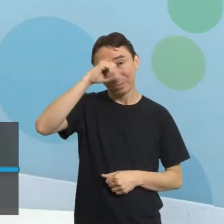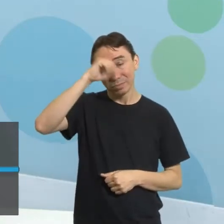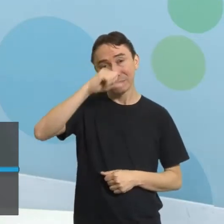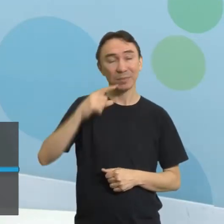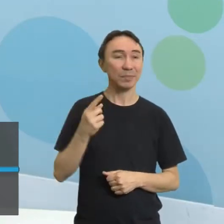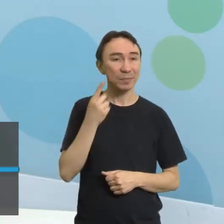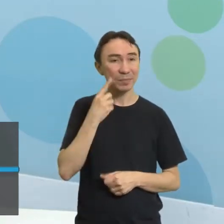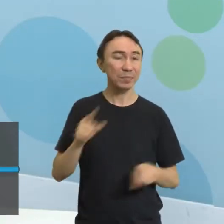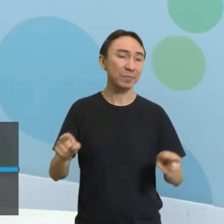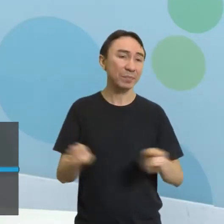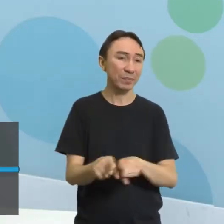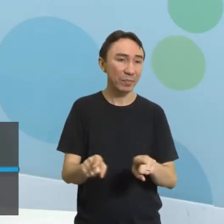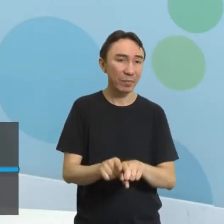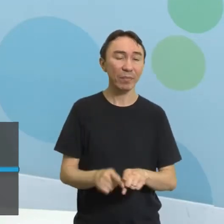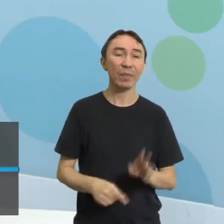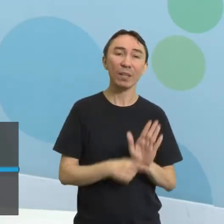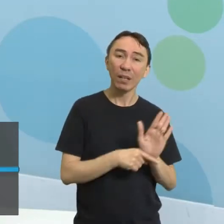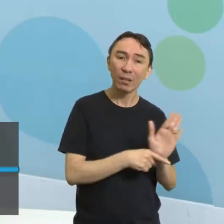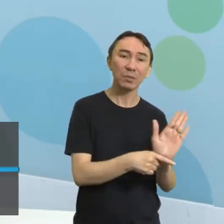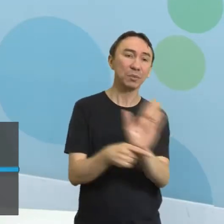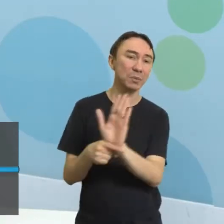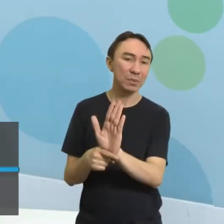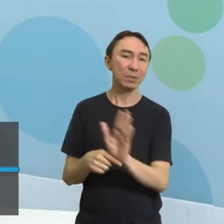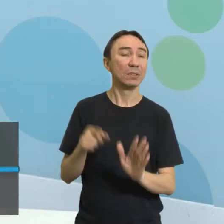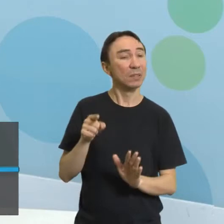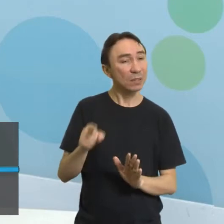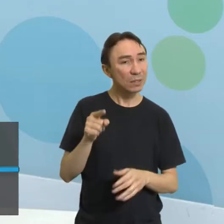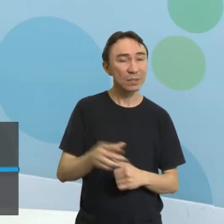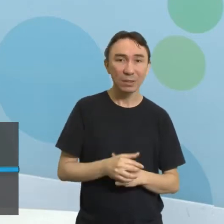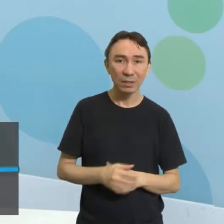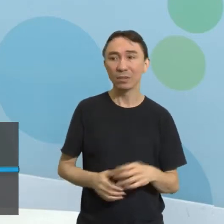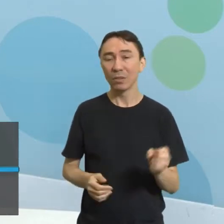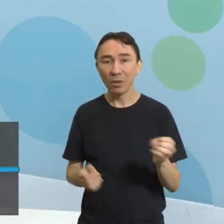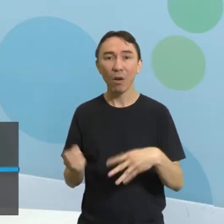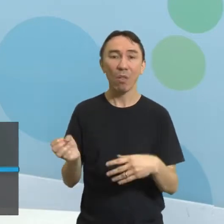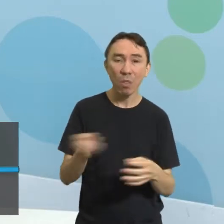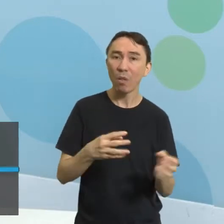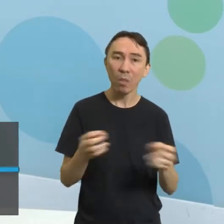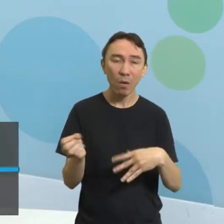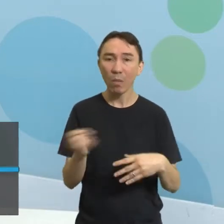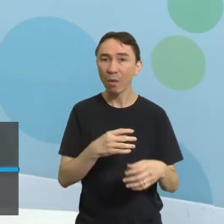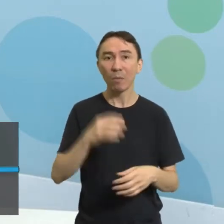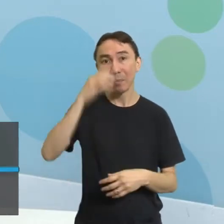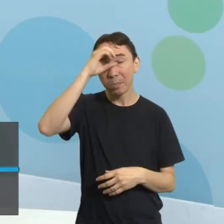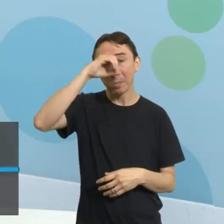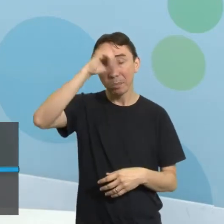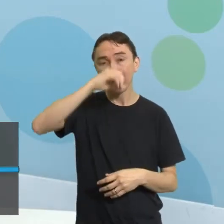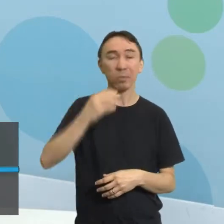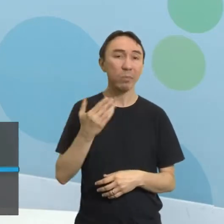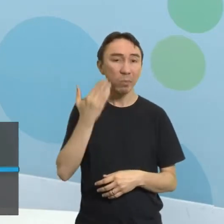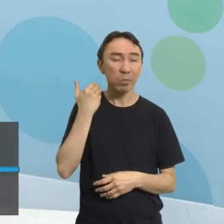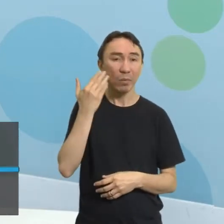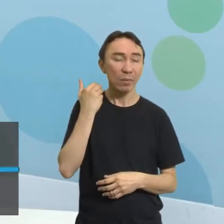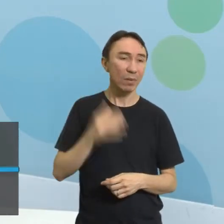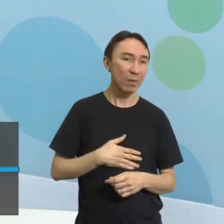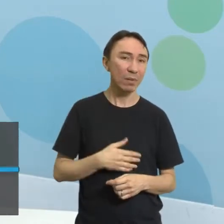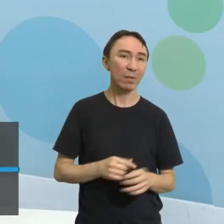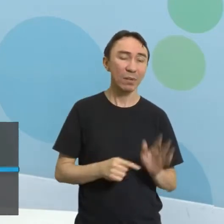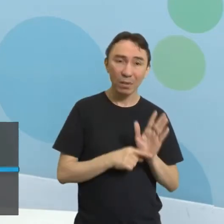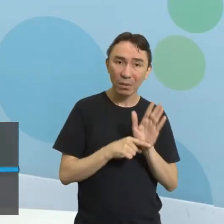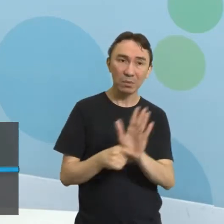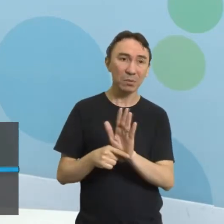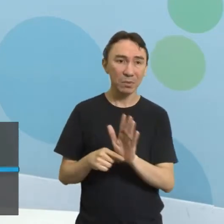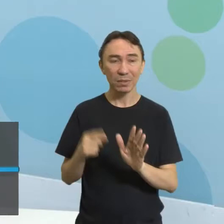possibilitam aí a construção de novos saberes que poderão ser construídos com